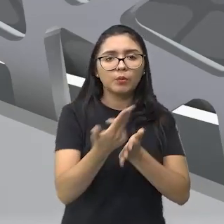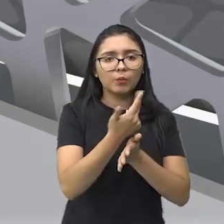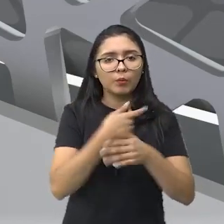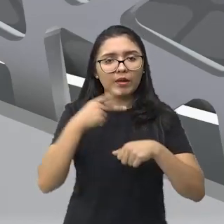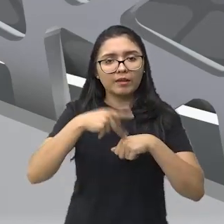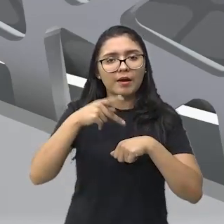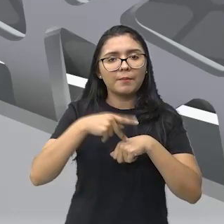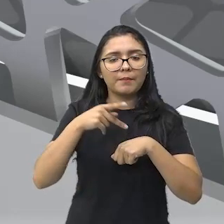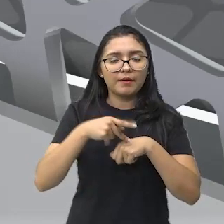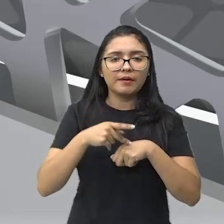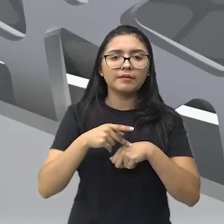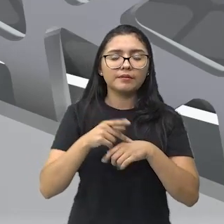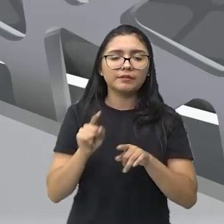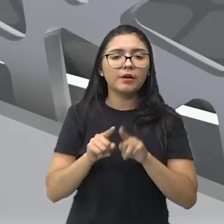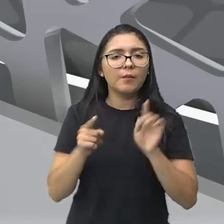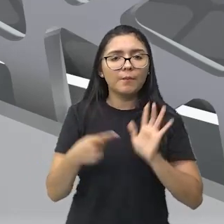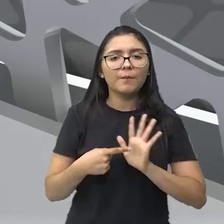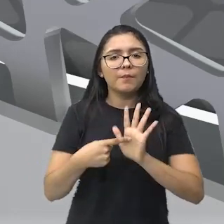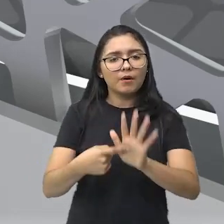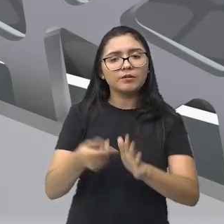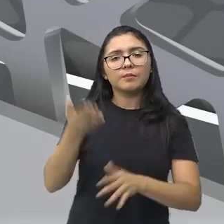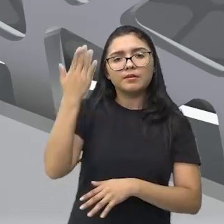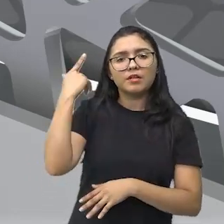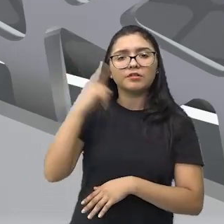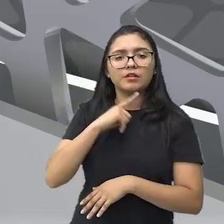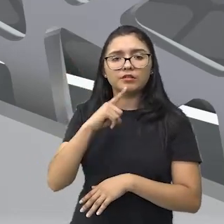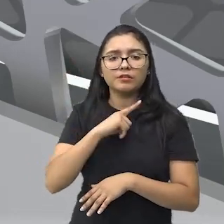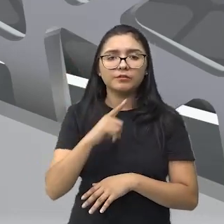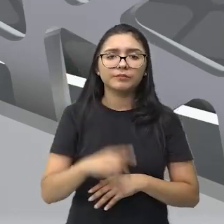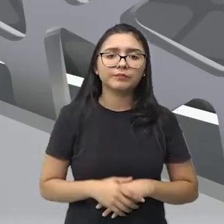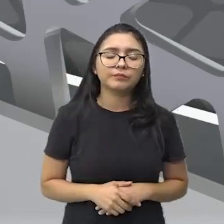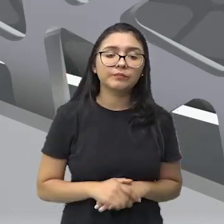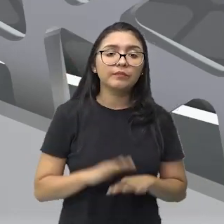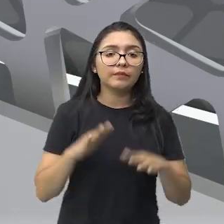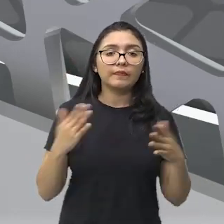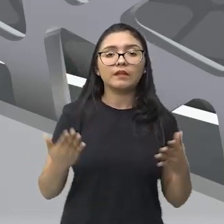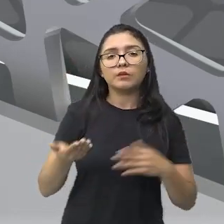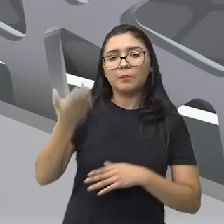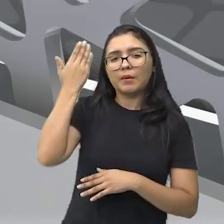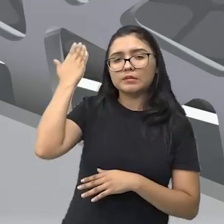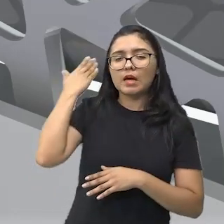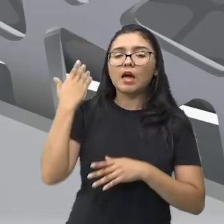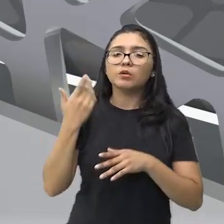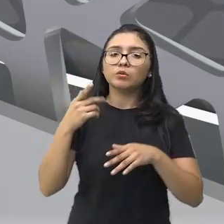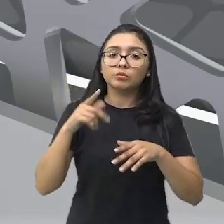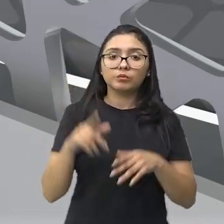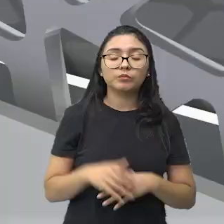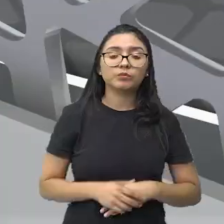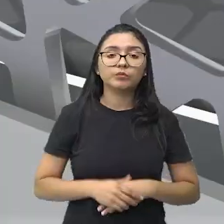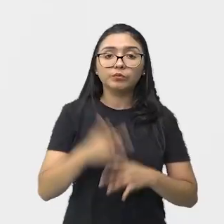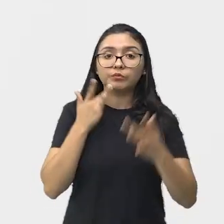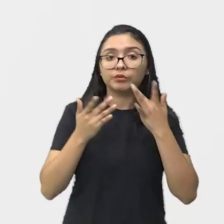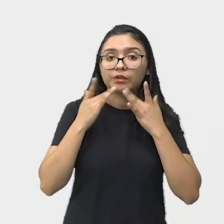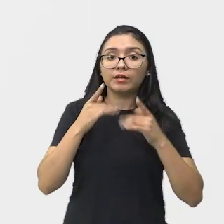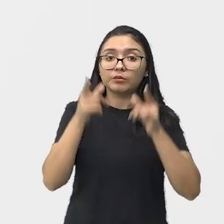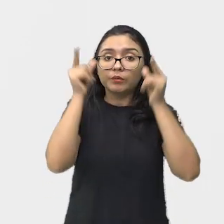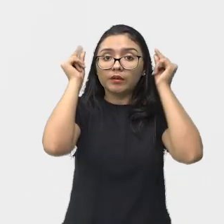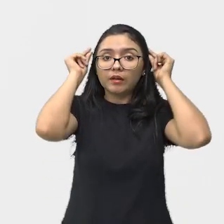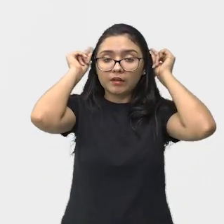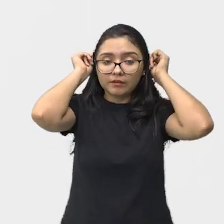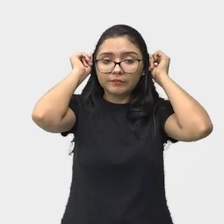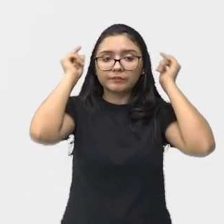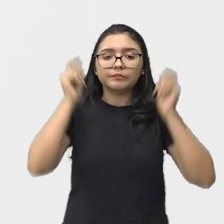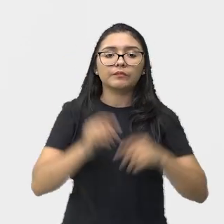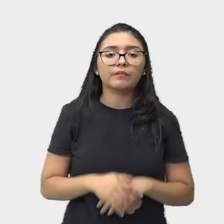que o homem da pré-história também já fazia isso. Mas nós vamos lá justamente nos teatros gregos. Vamos lá? Então,